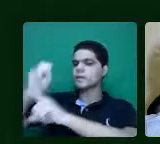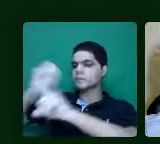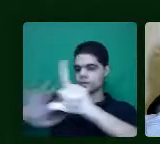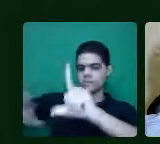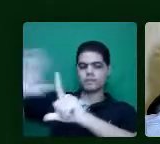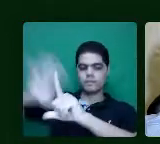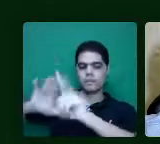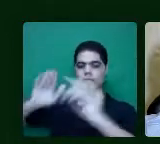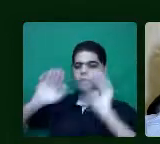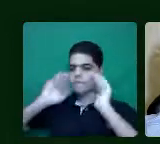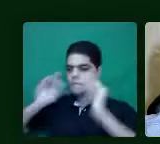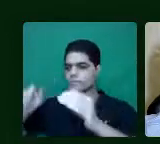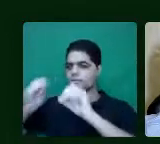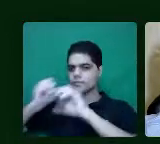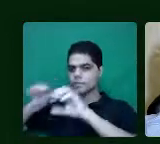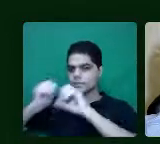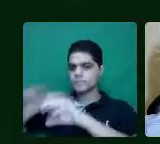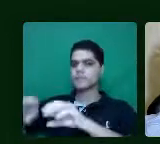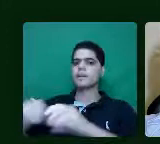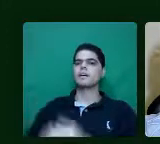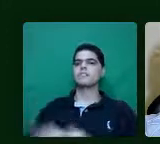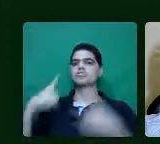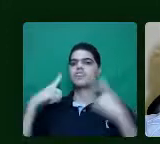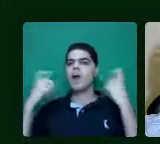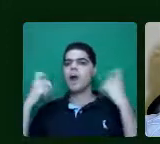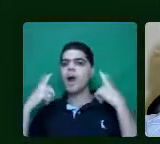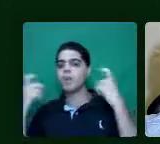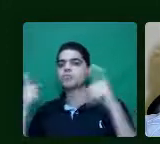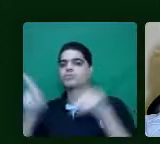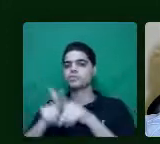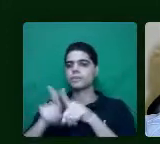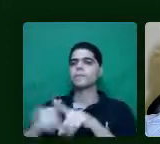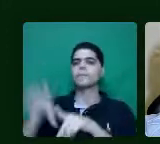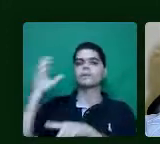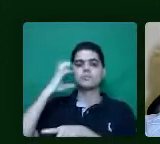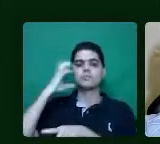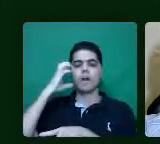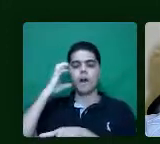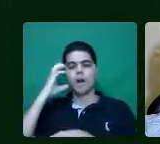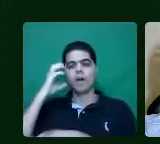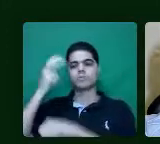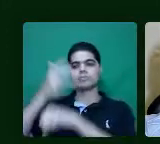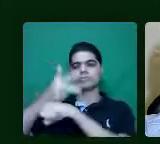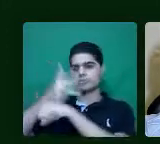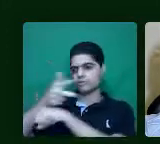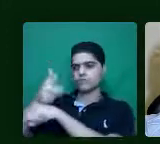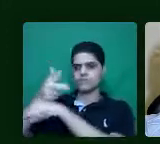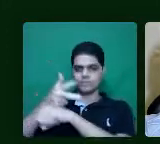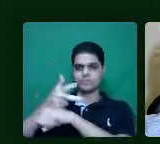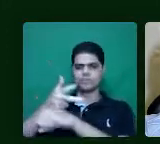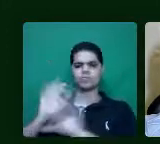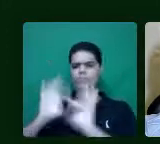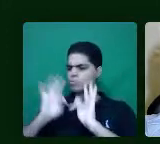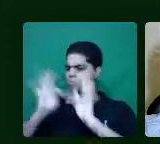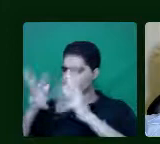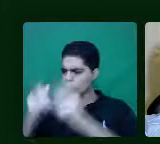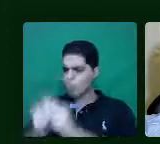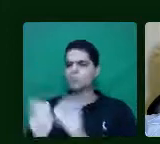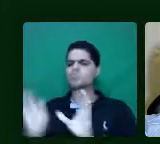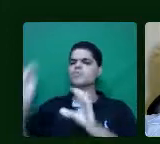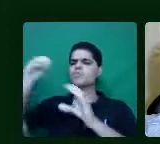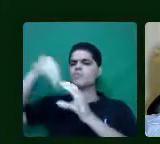plataforma, porque tem canal de áudio, de vídeo, então vocês não vão precisar ir para uma plataforma externa para fazer essas reuniões. A mentoria, ela